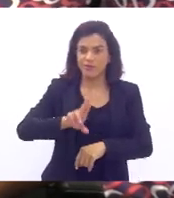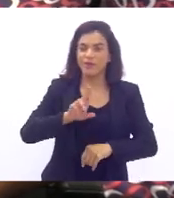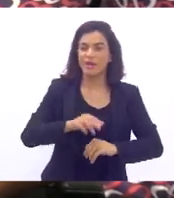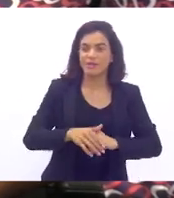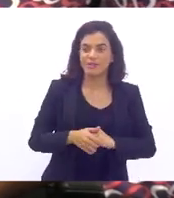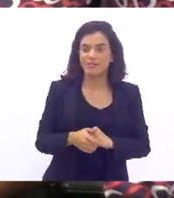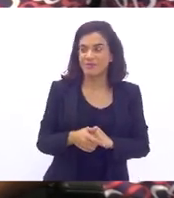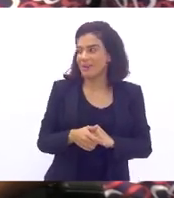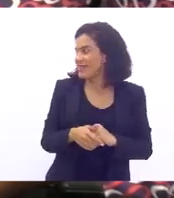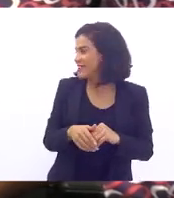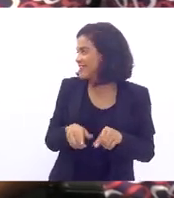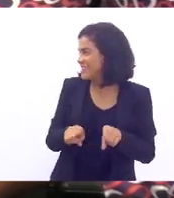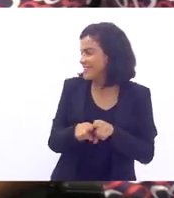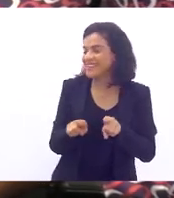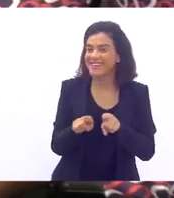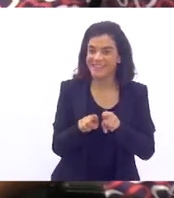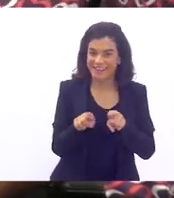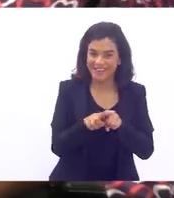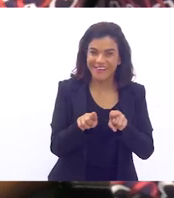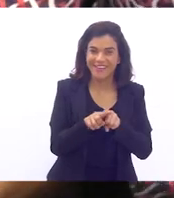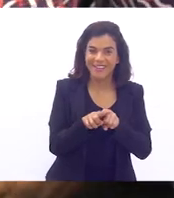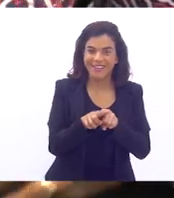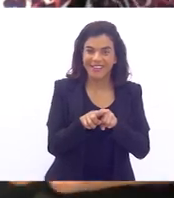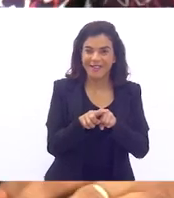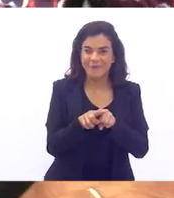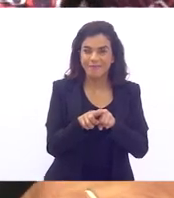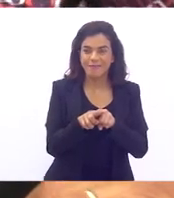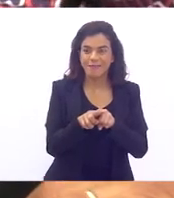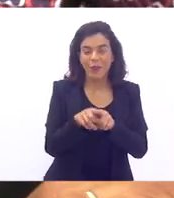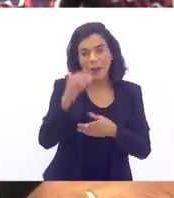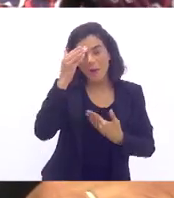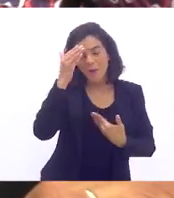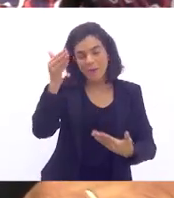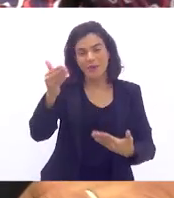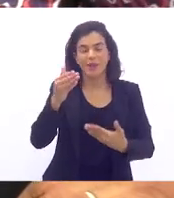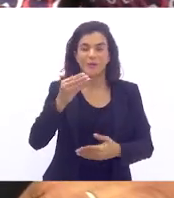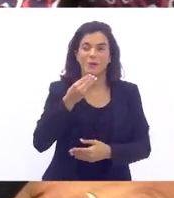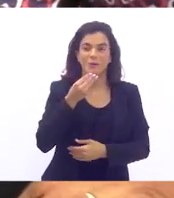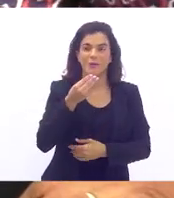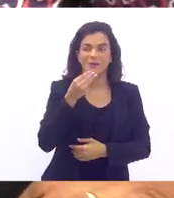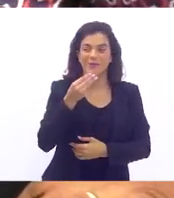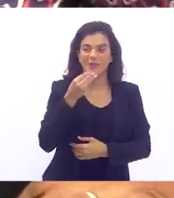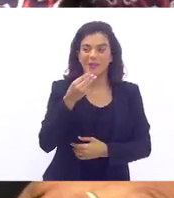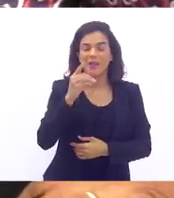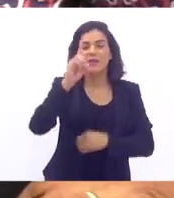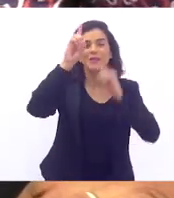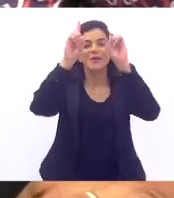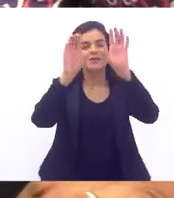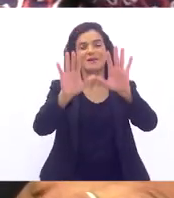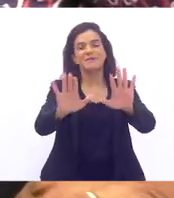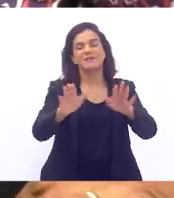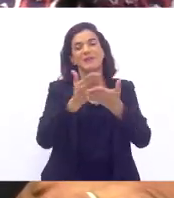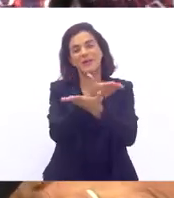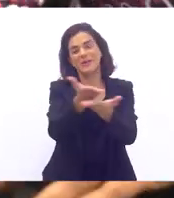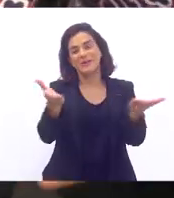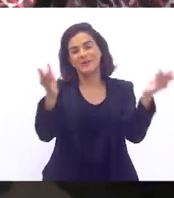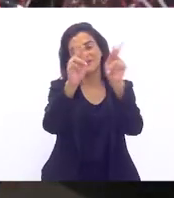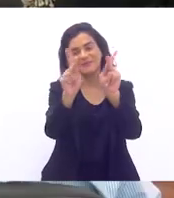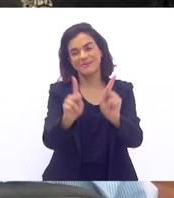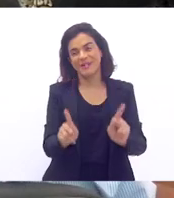e essa consideração que eu deixo aqui muito obrigado pela oportunidade Deus abençoe a todos Fiquem na